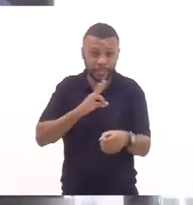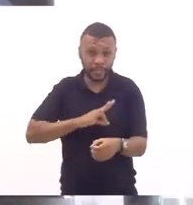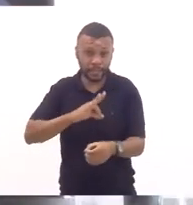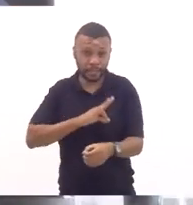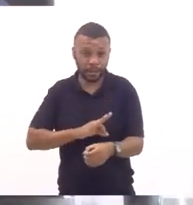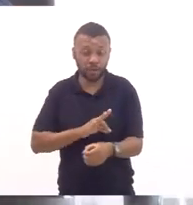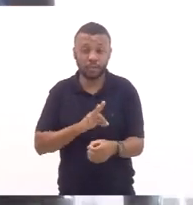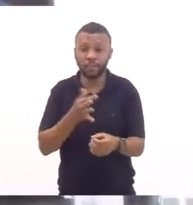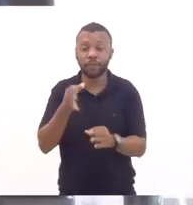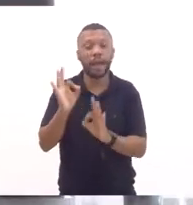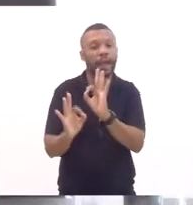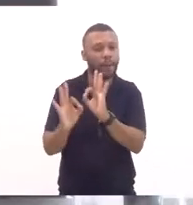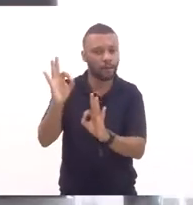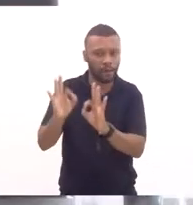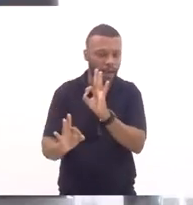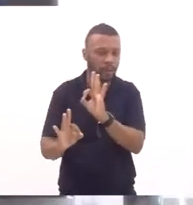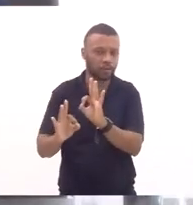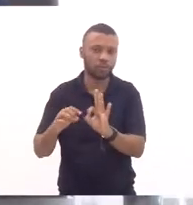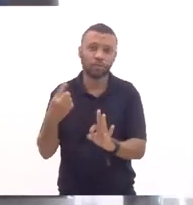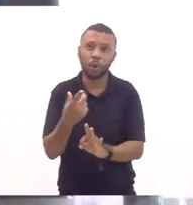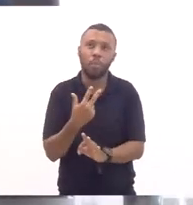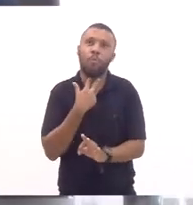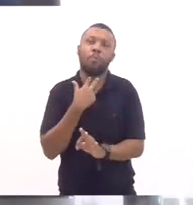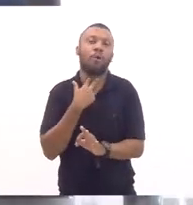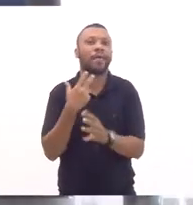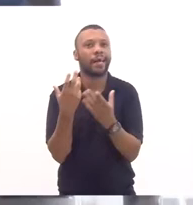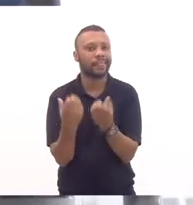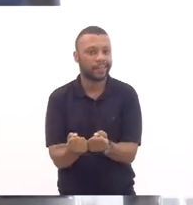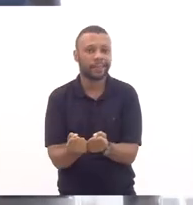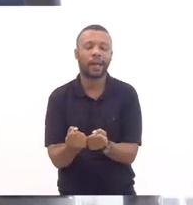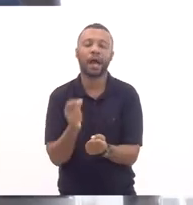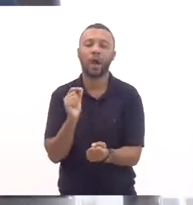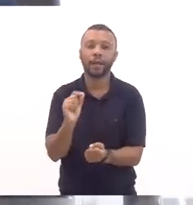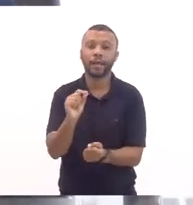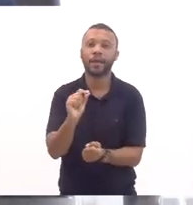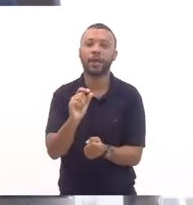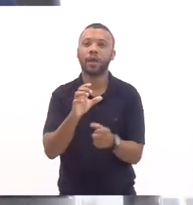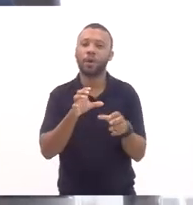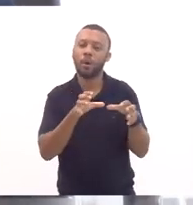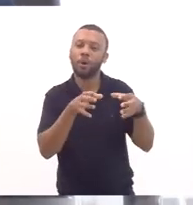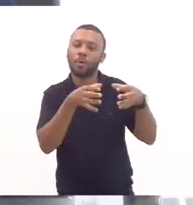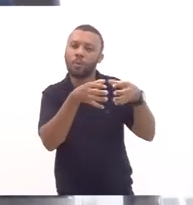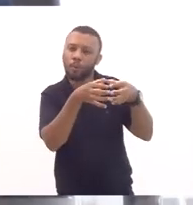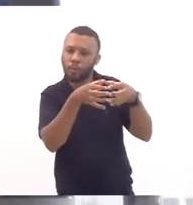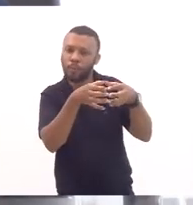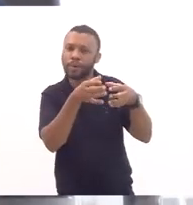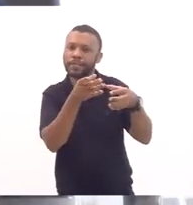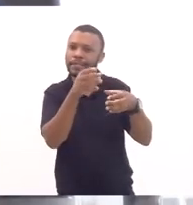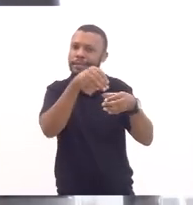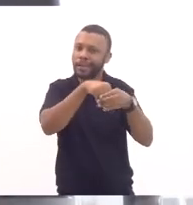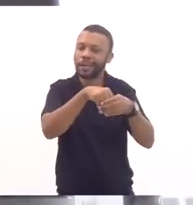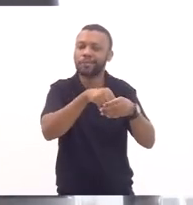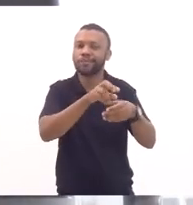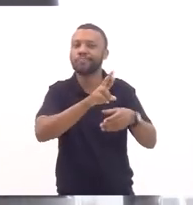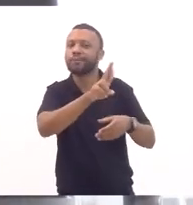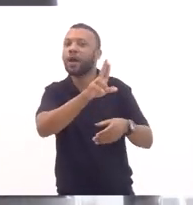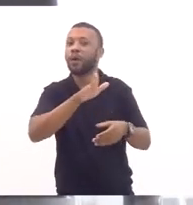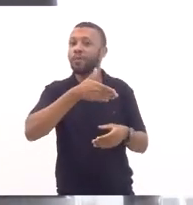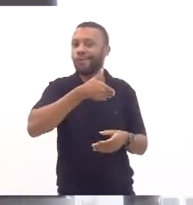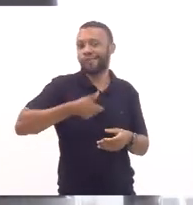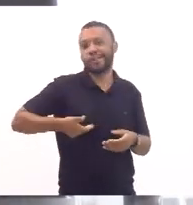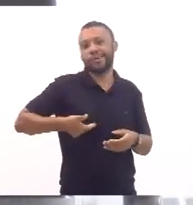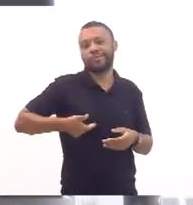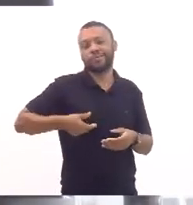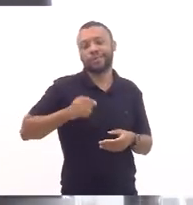maior. Então, o que nós não podemos aceitar, que é um grupo que está do governo estadual, que botou muita